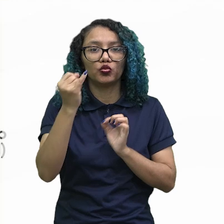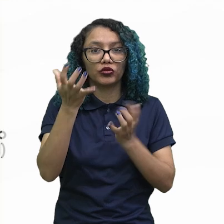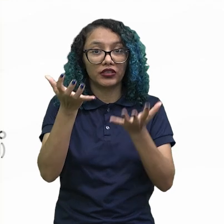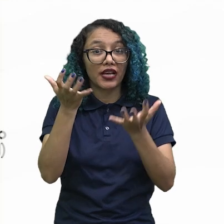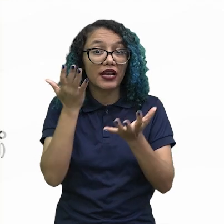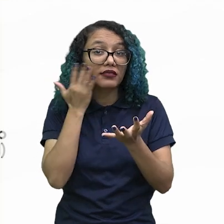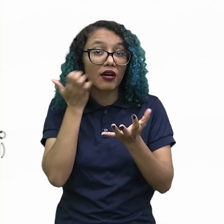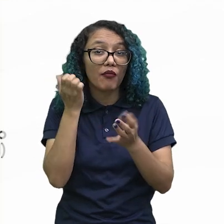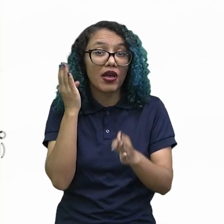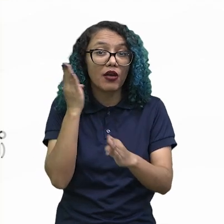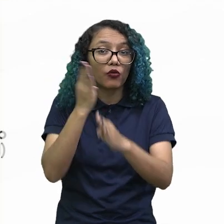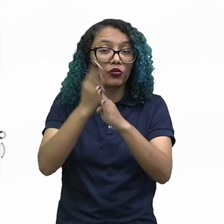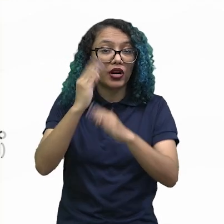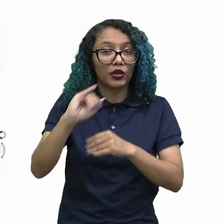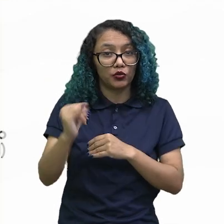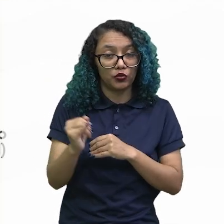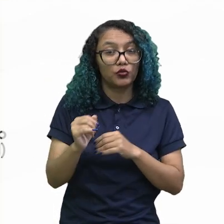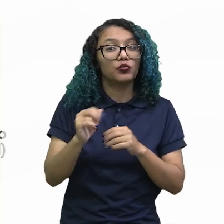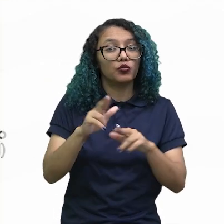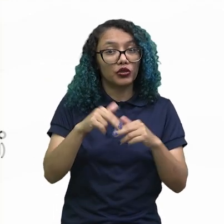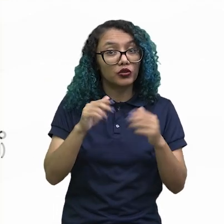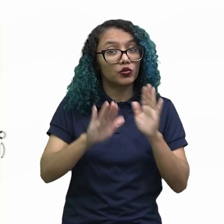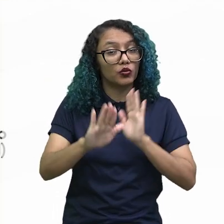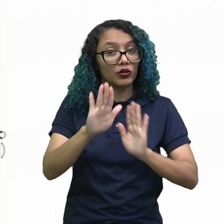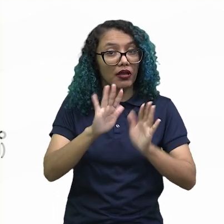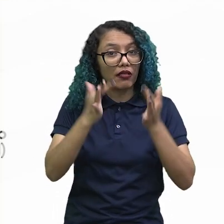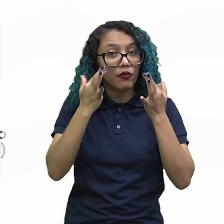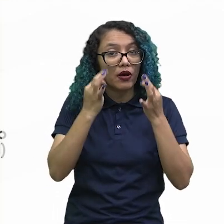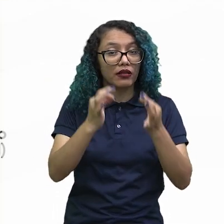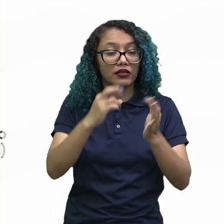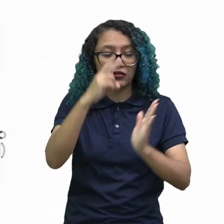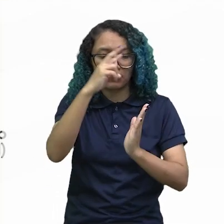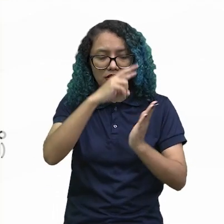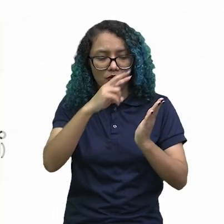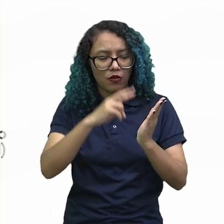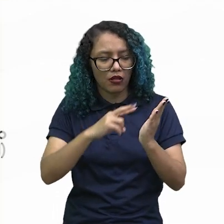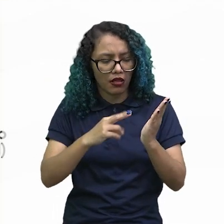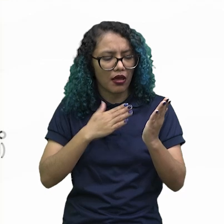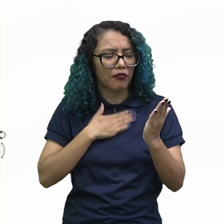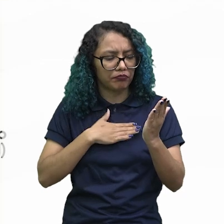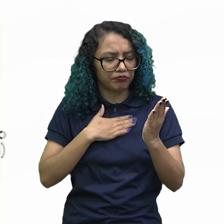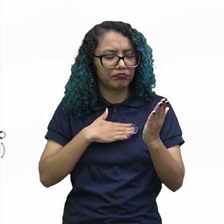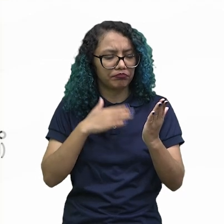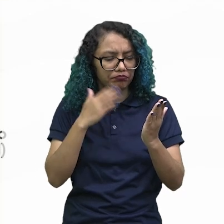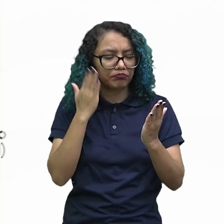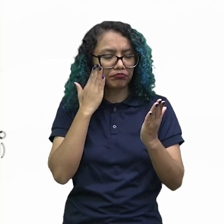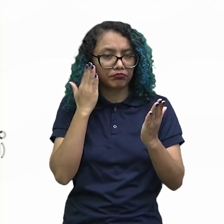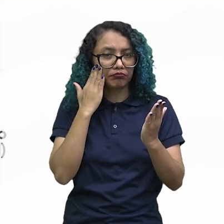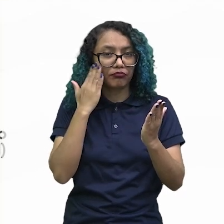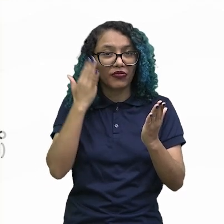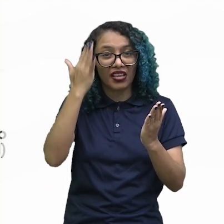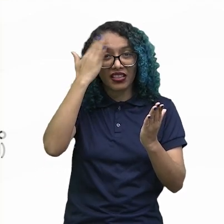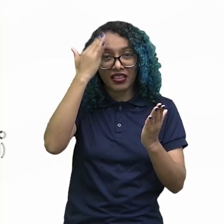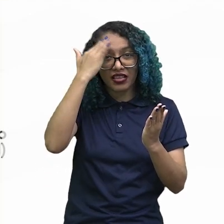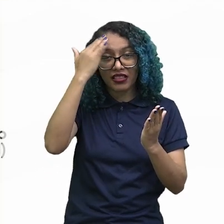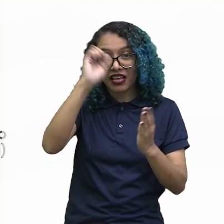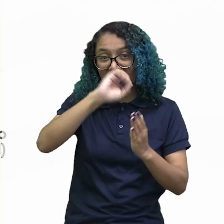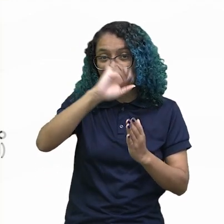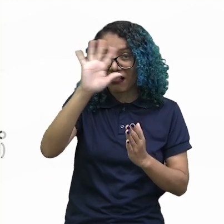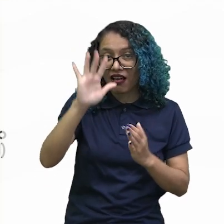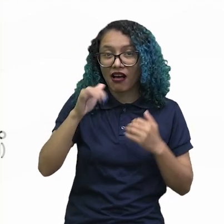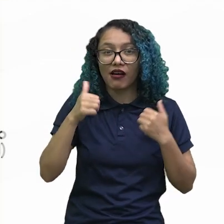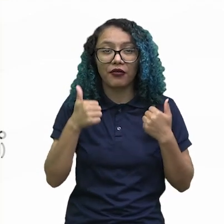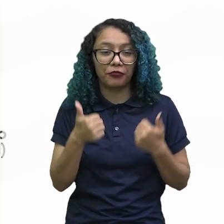com o texto da questão. Por isso que é importante você ler com calma e interpretar o que a questão está